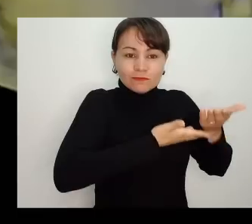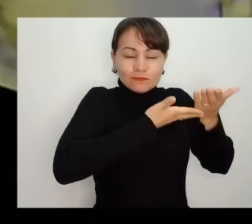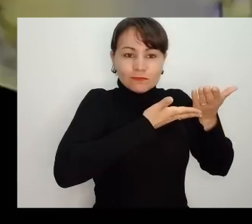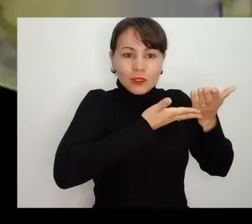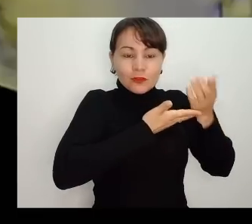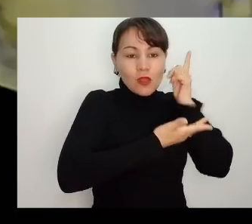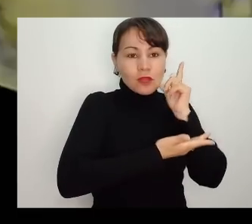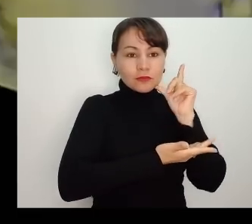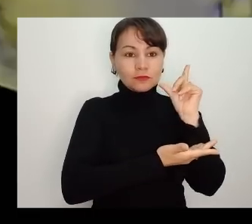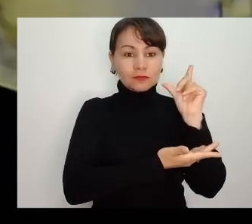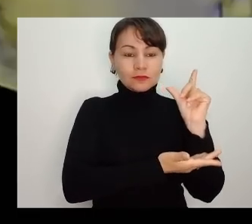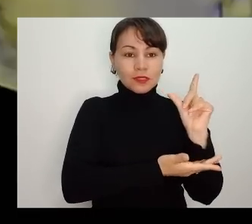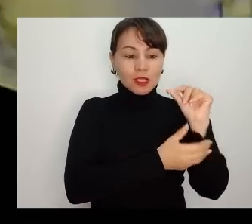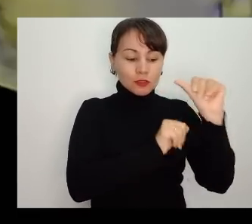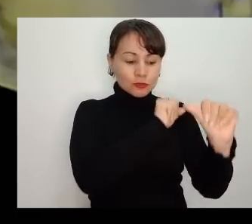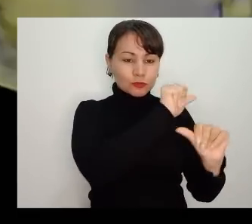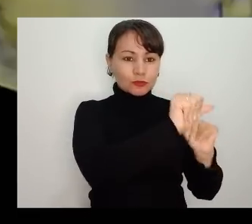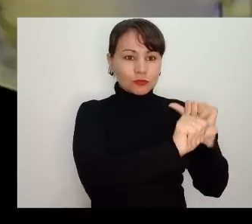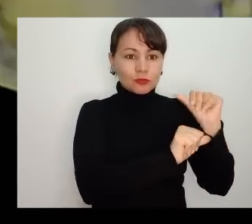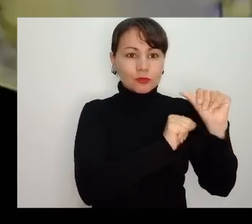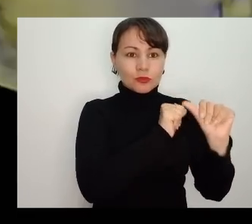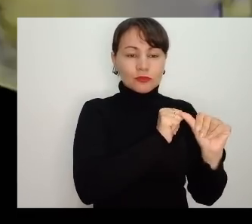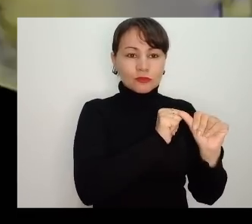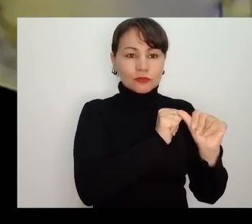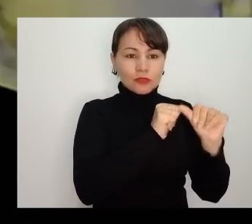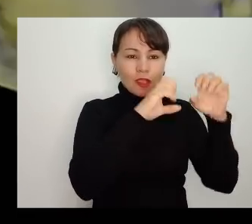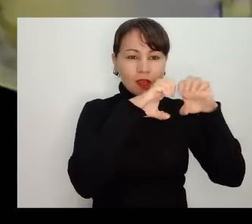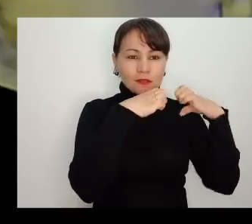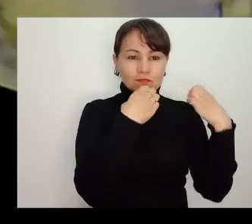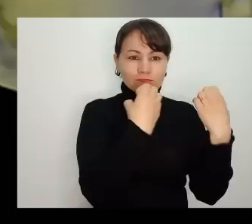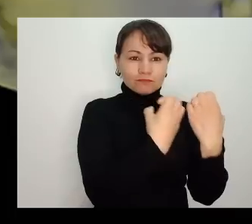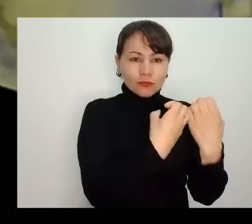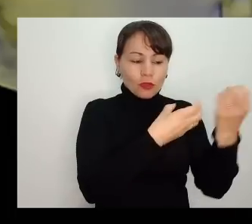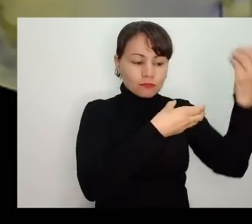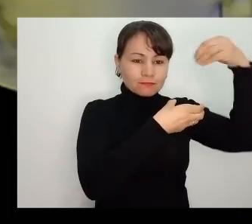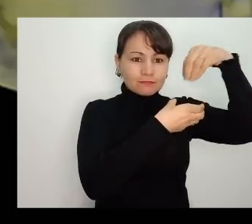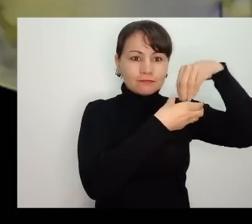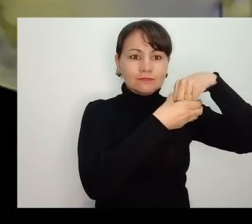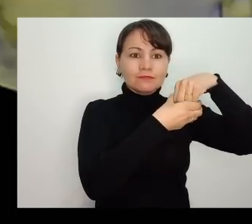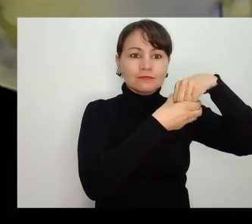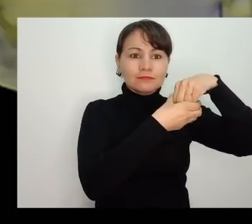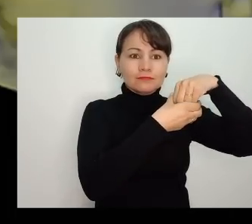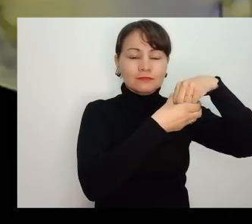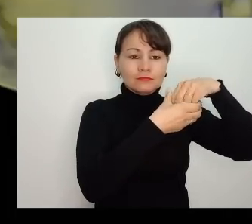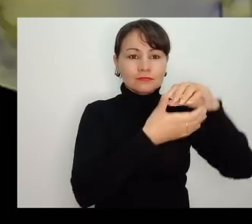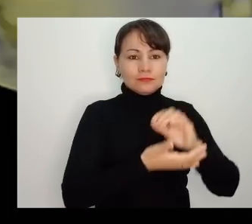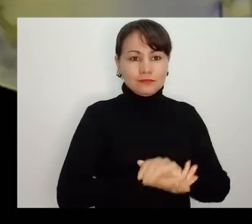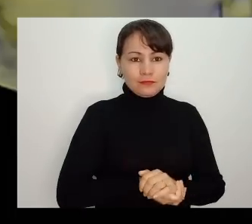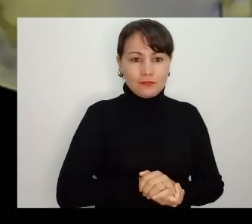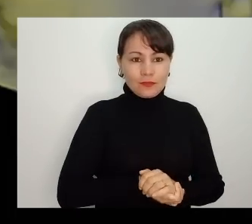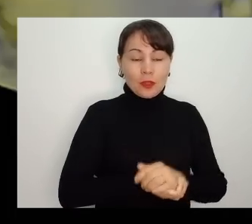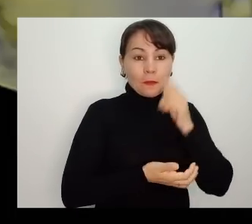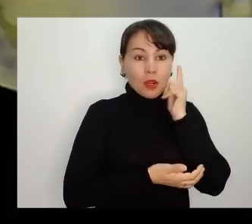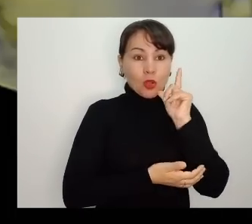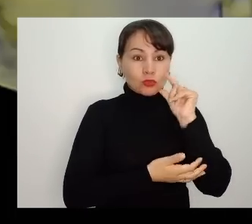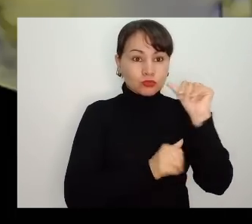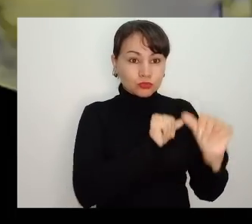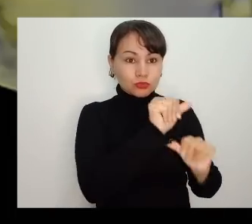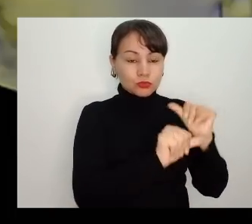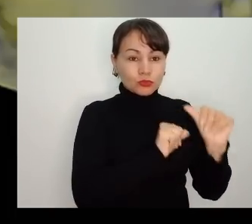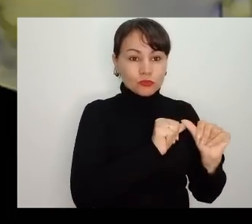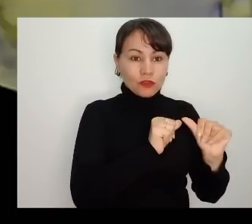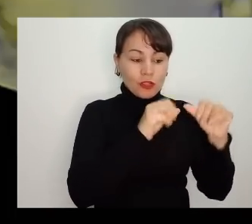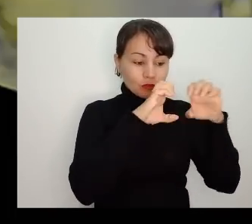ambiente, ele consegue modificar as suas estruturas internas. Para